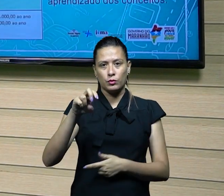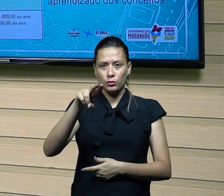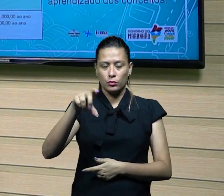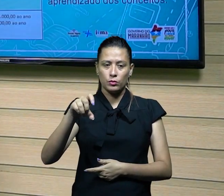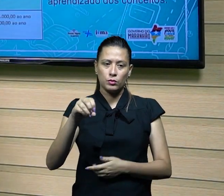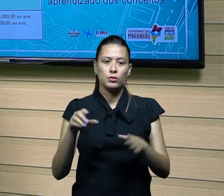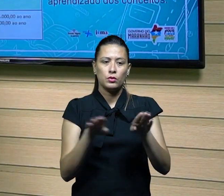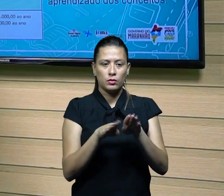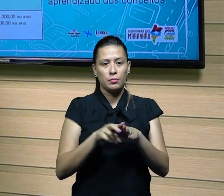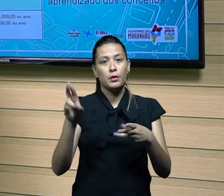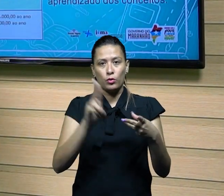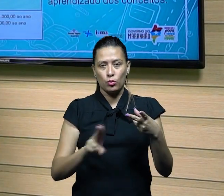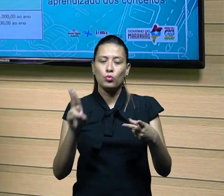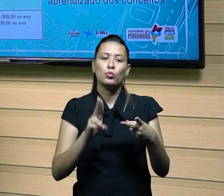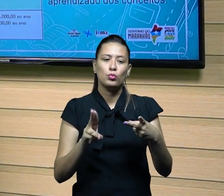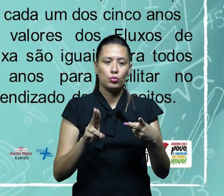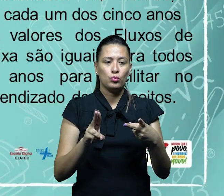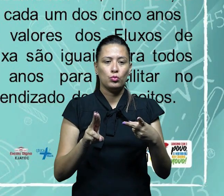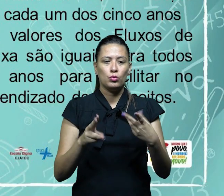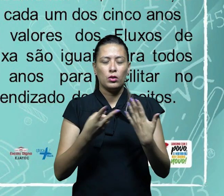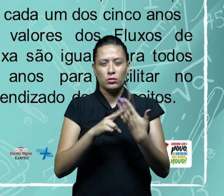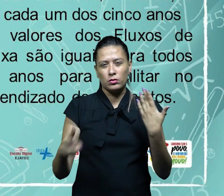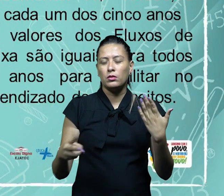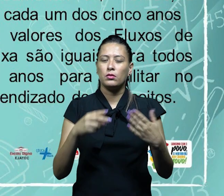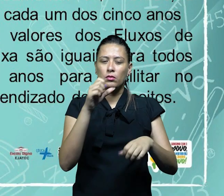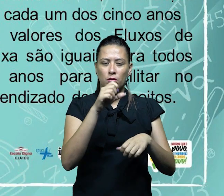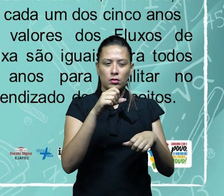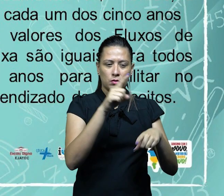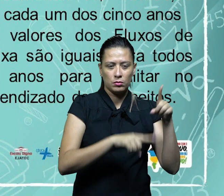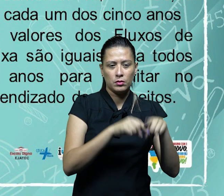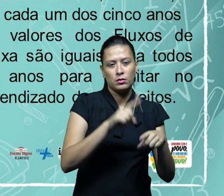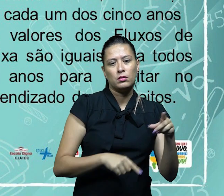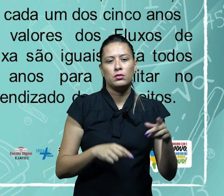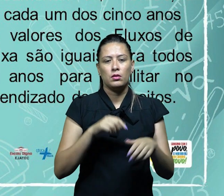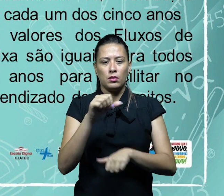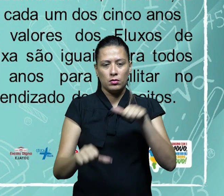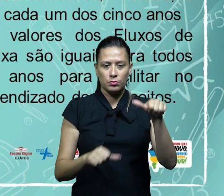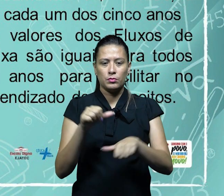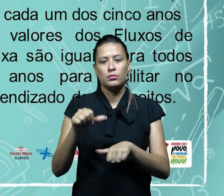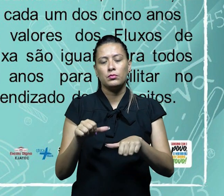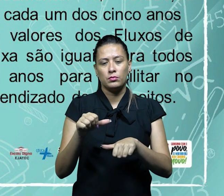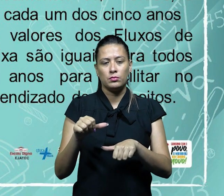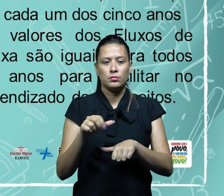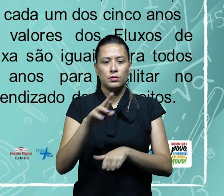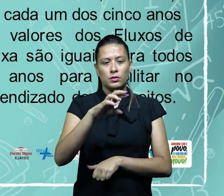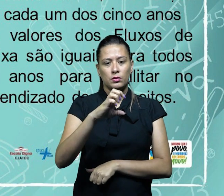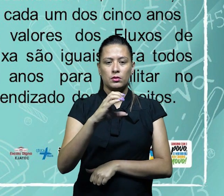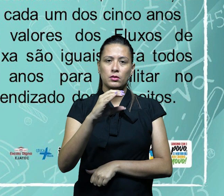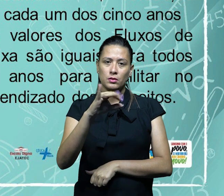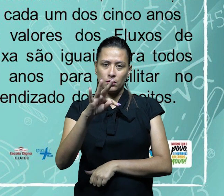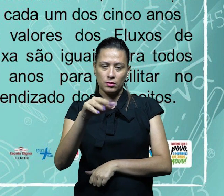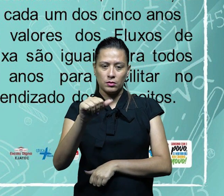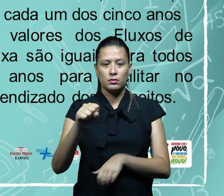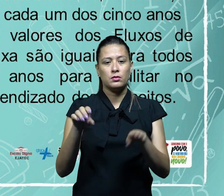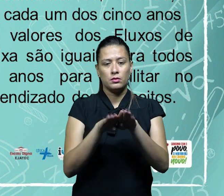ficaria esses levantamentos nessa tabela. Aqui, ó, pessoal, olha. Aqui ele vai levar em consideração na parte esquerda da tabela a bicicleta e na